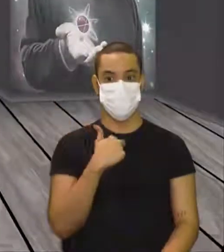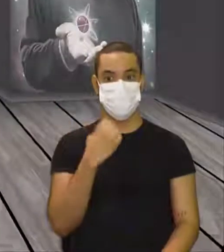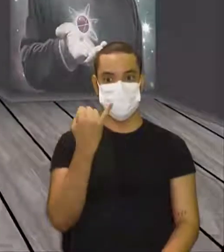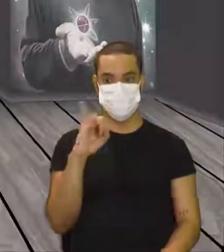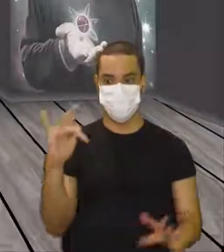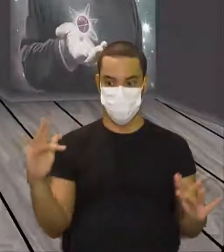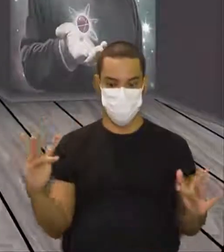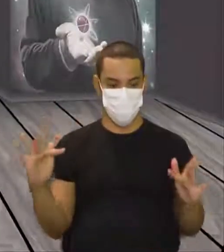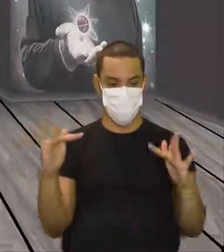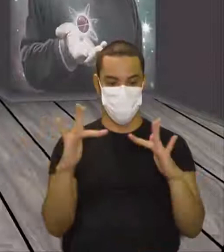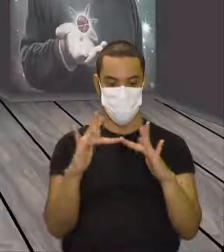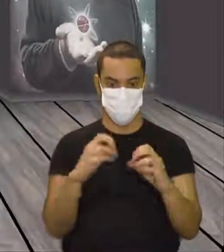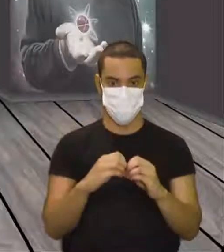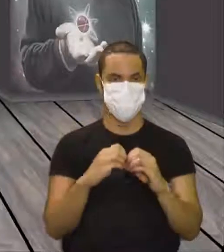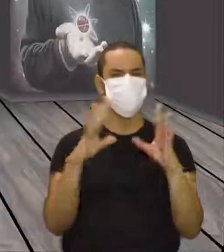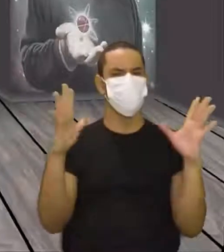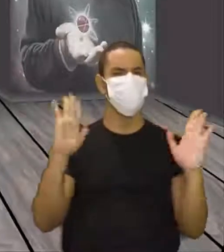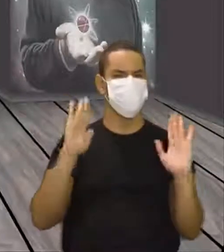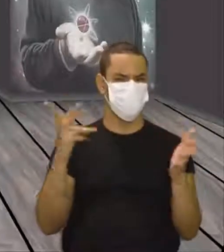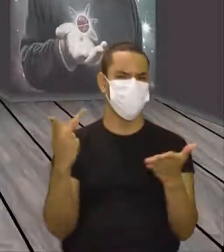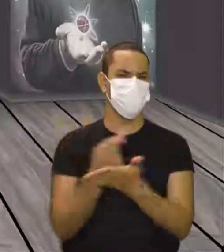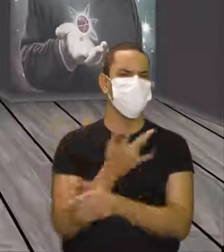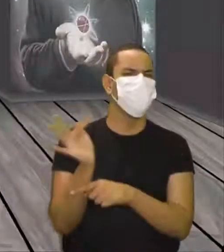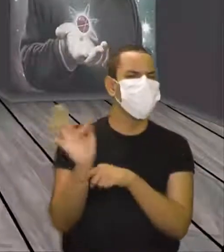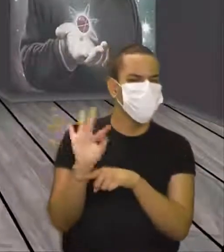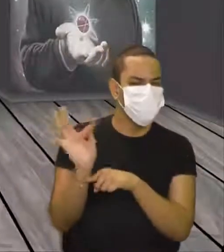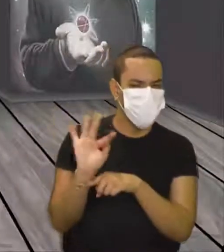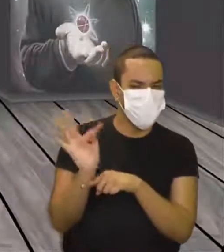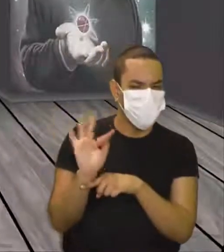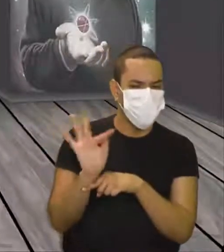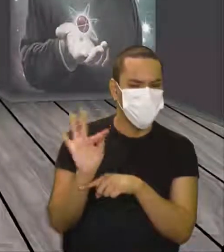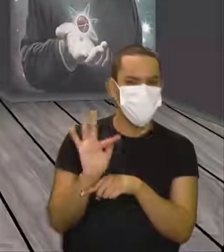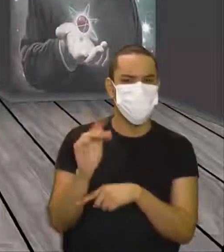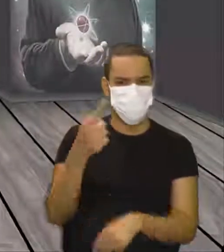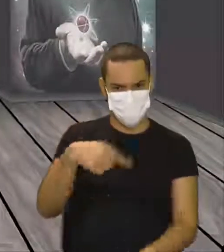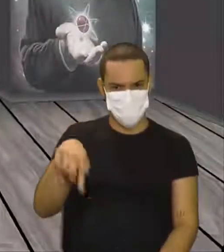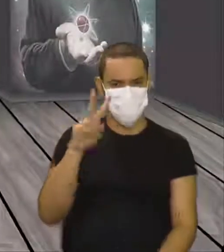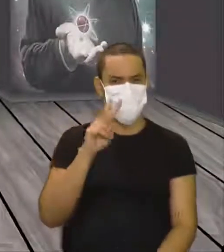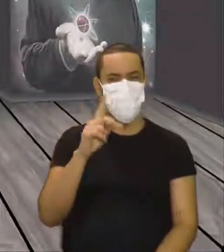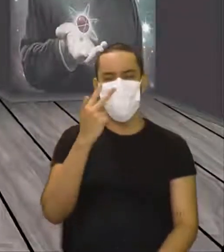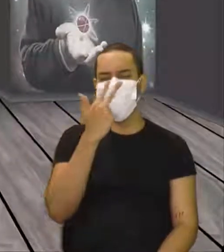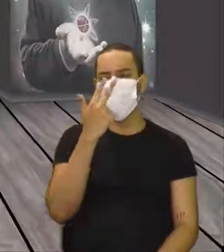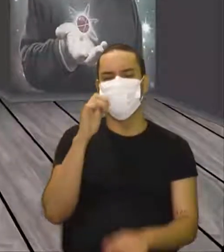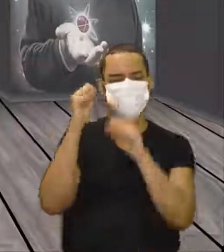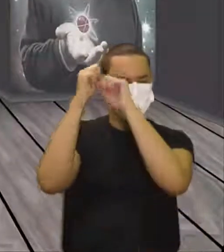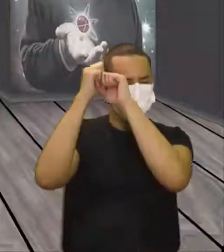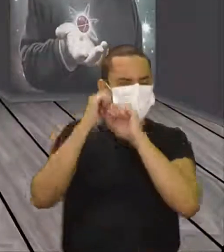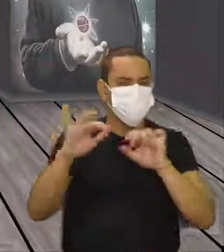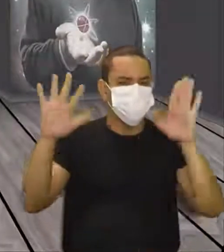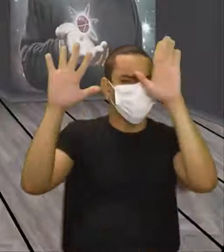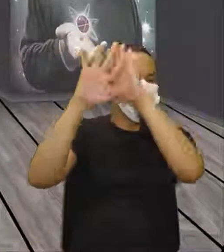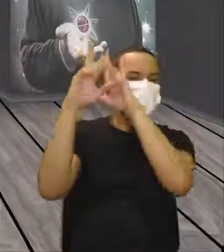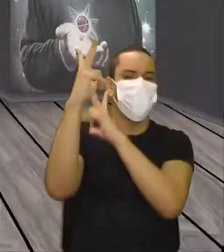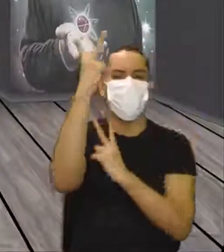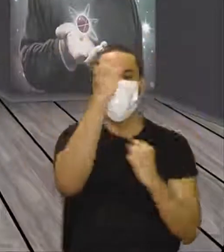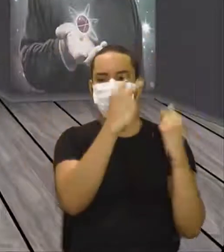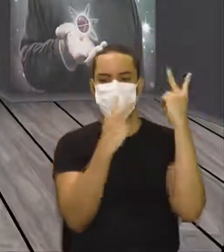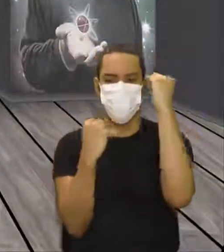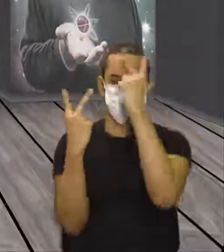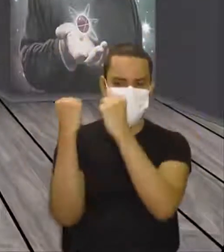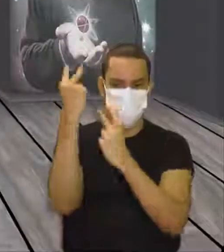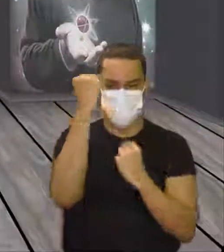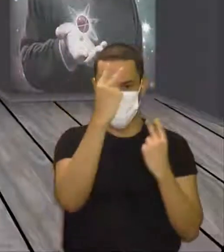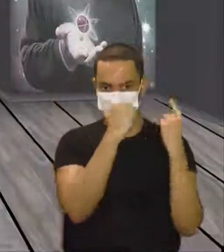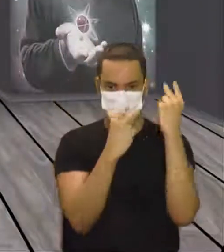acontece? Explode. Já teve alguns filmes aí, mas assim leva muito para o lado fantasioso. Mas dá para produzir uma